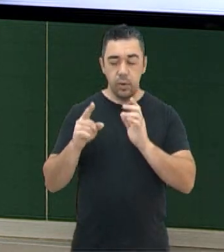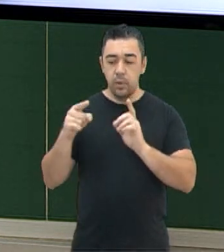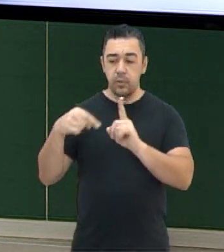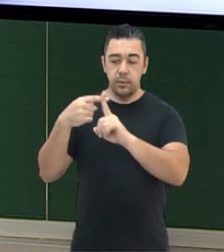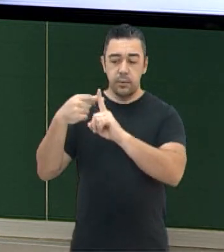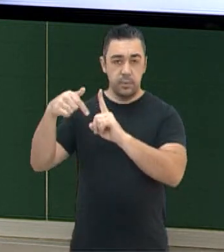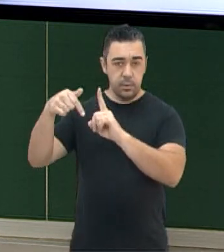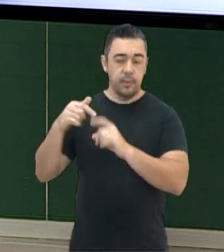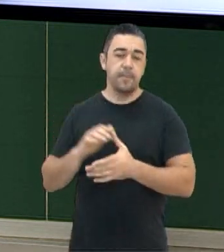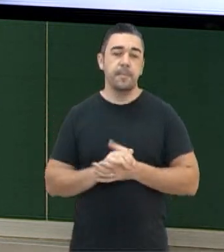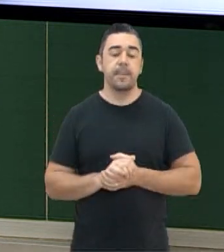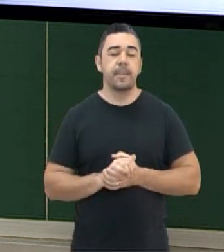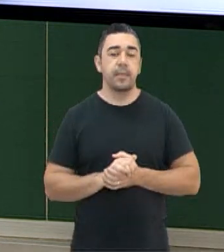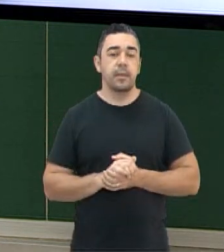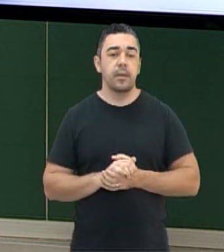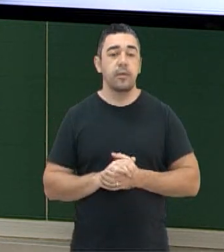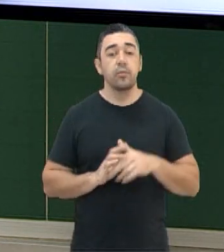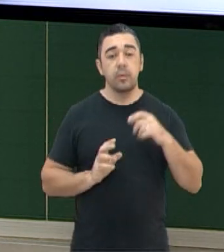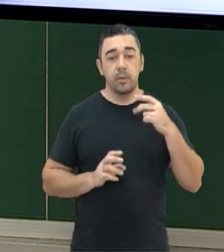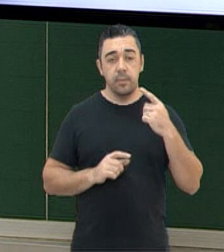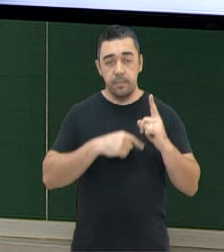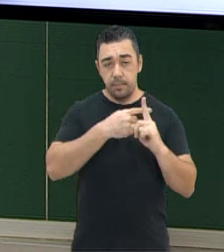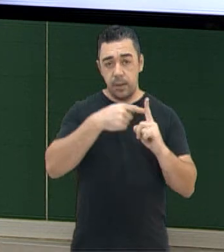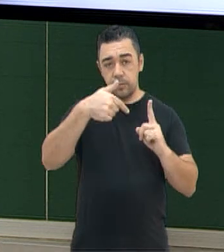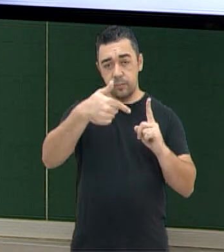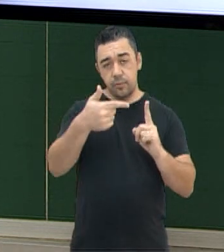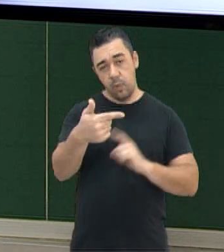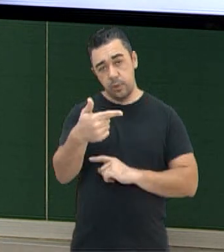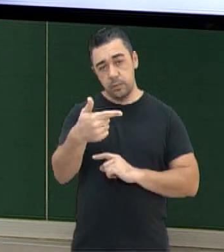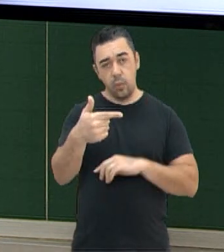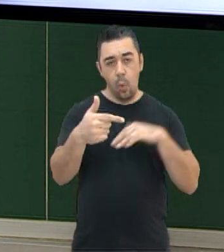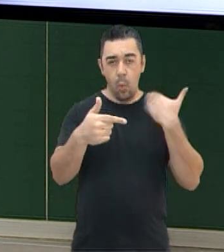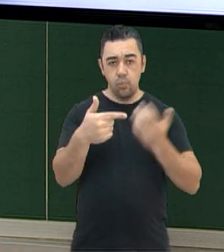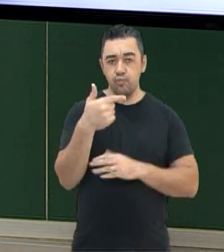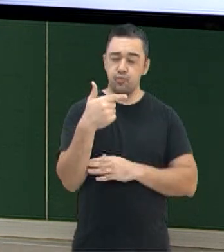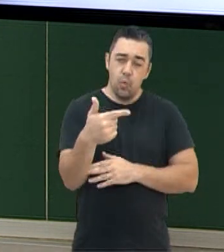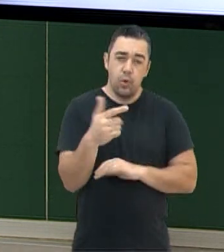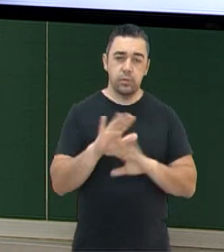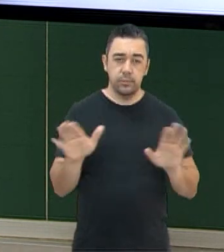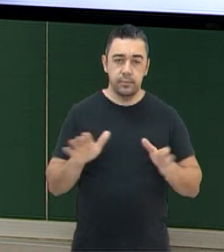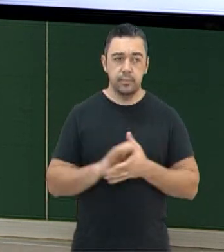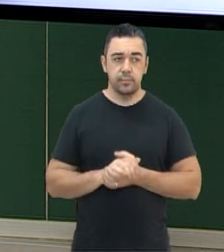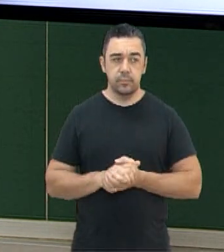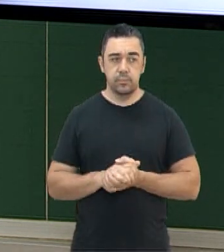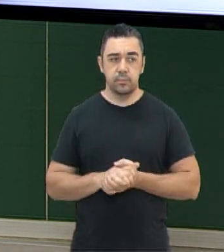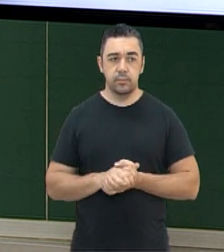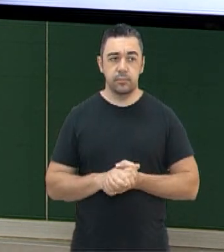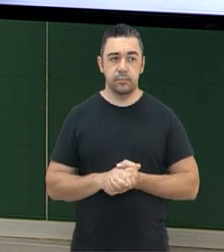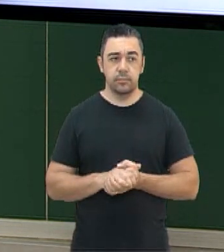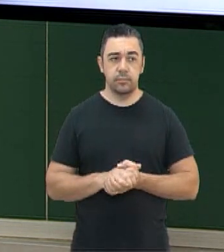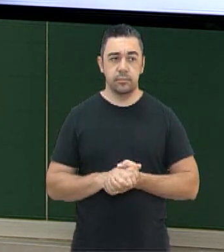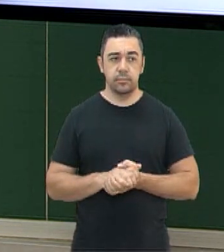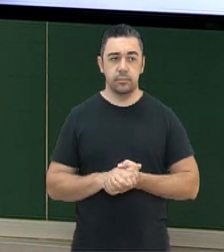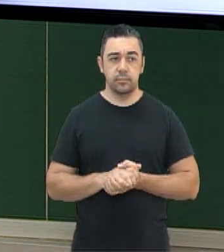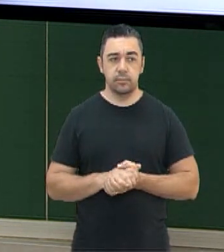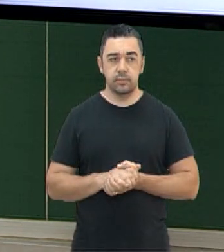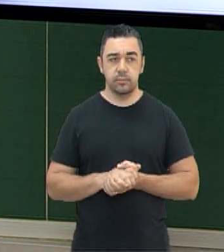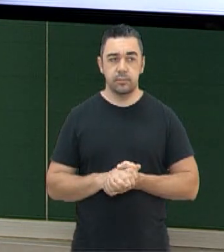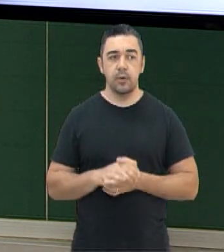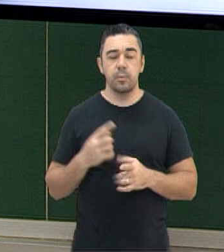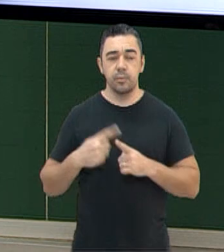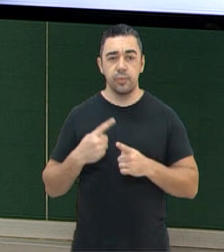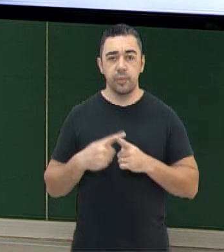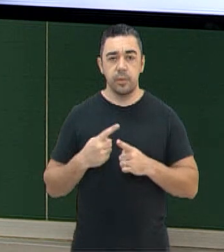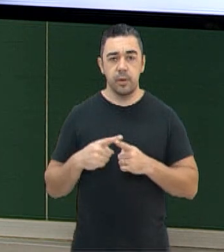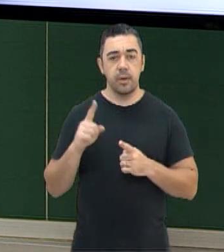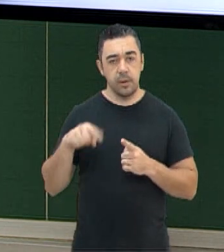5 menos 7 vai dar quanto? 2. 2 positivo ou negativo? 2 positivo, porque o